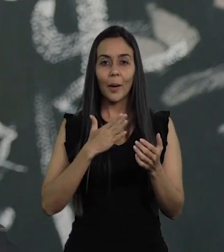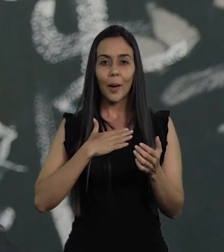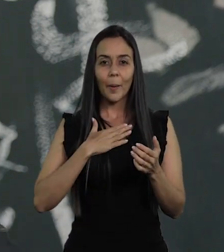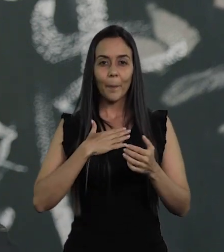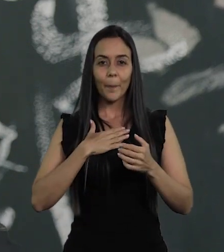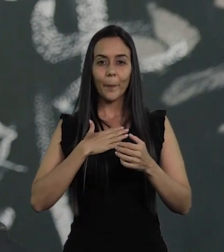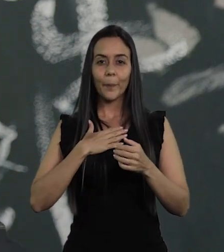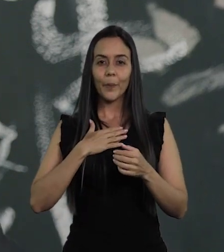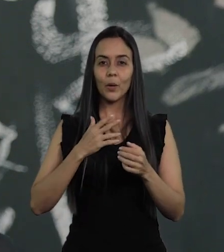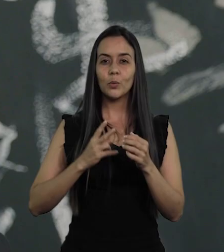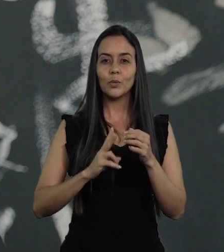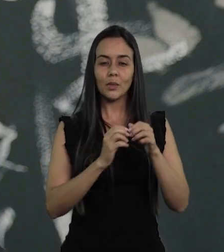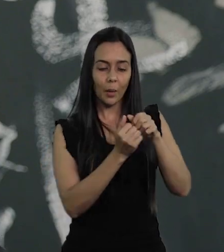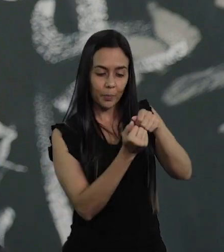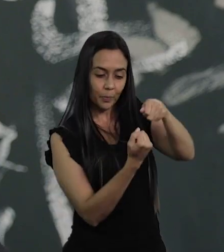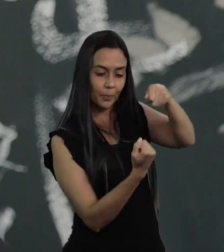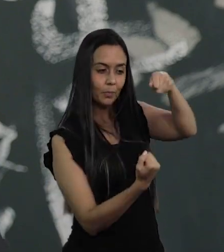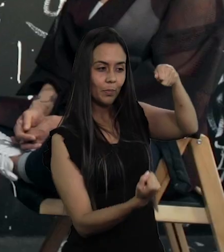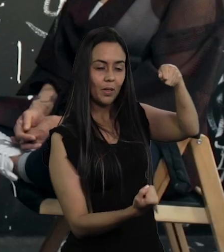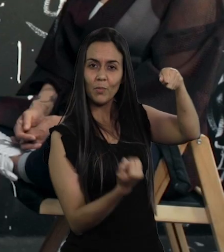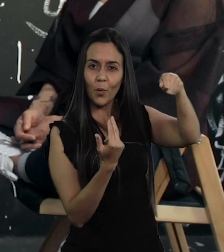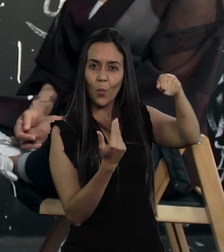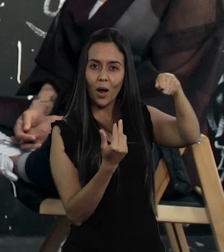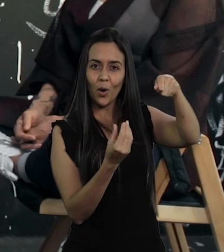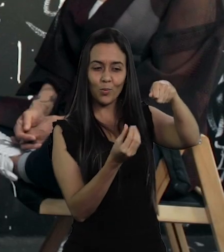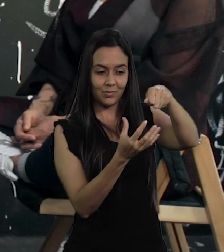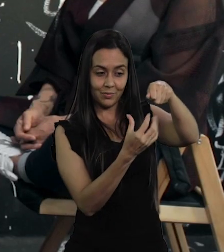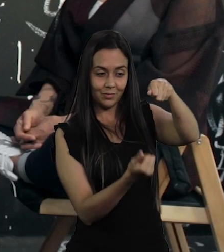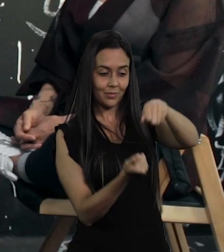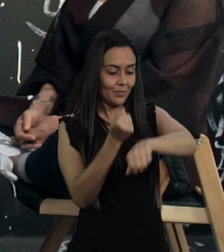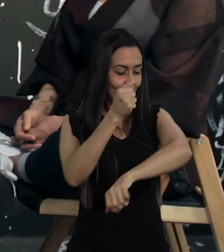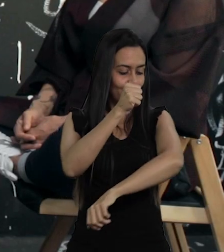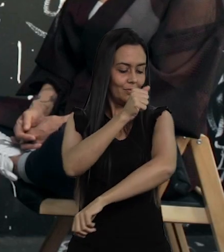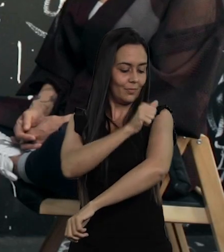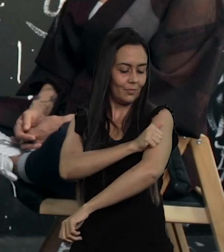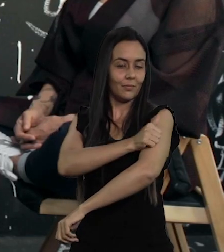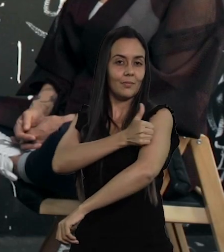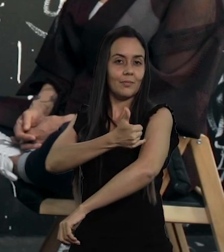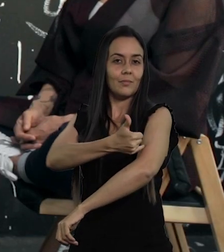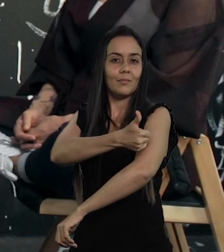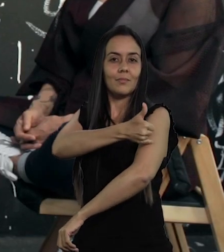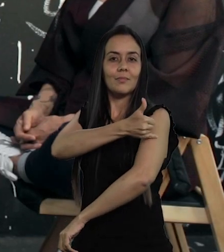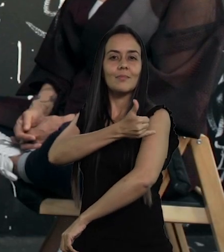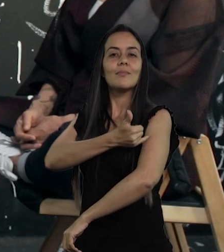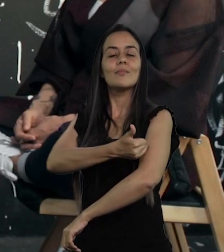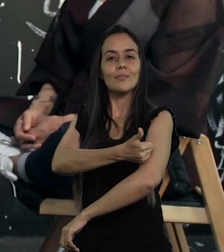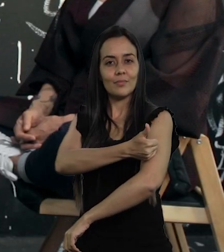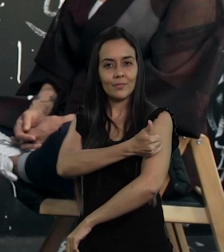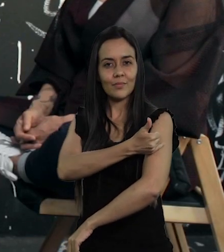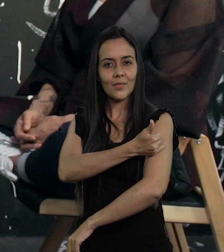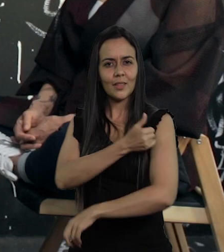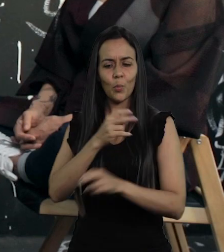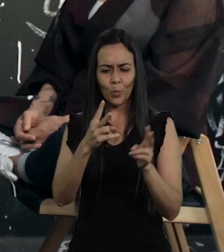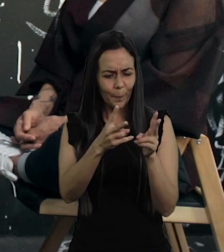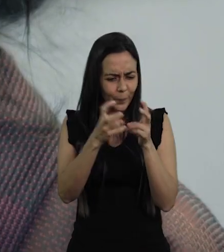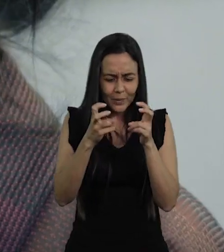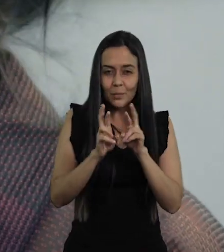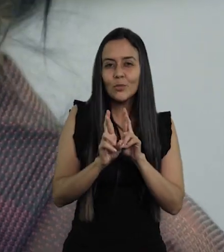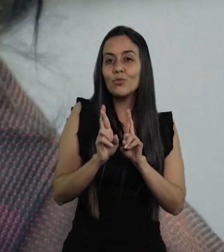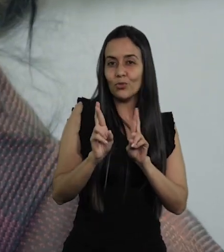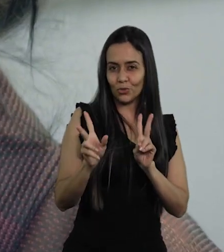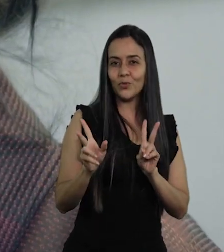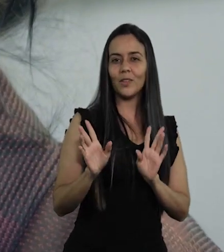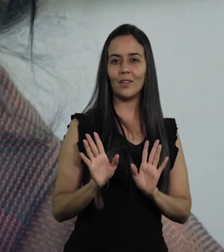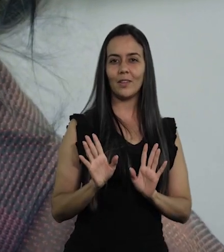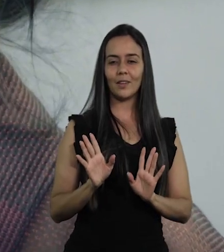observando agora, até a morte. Então, ela passa a ter essa visão orbital do corpo da gente, né? Que